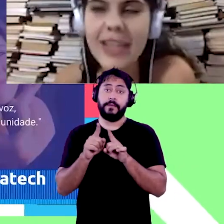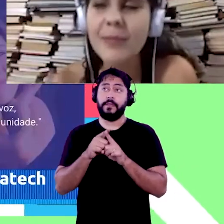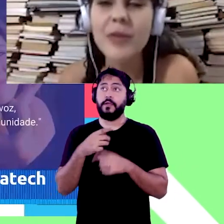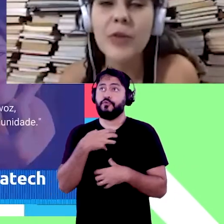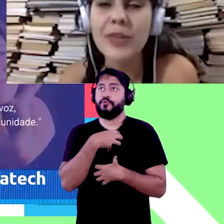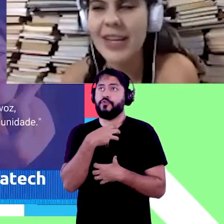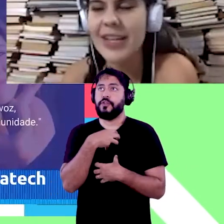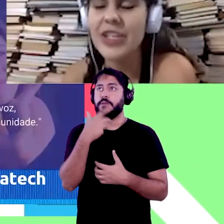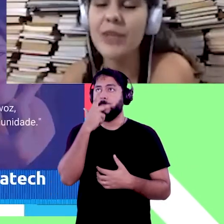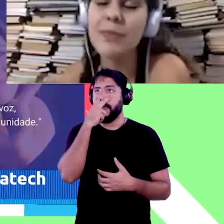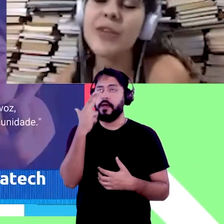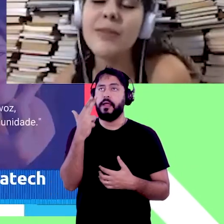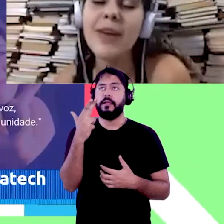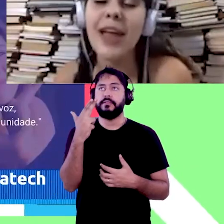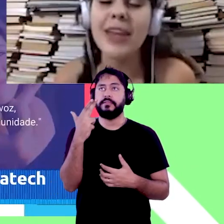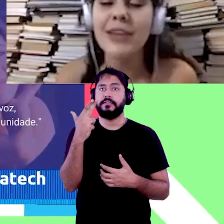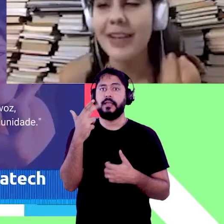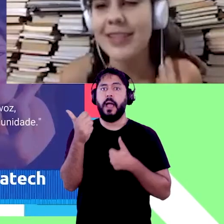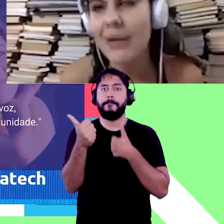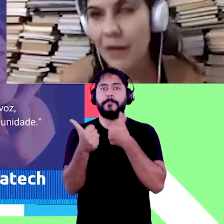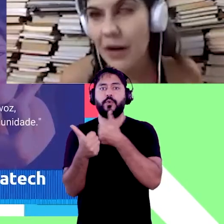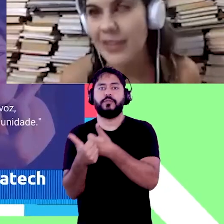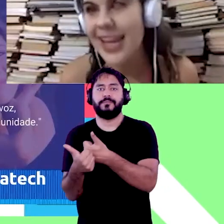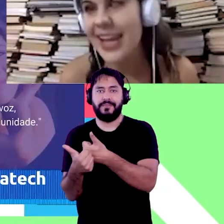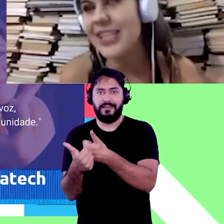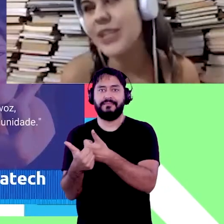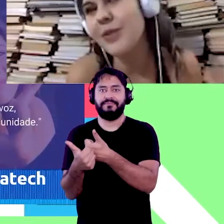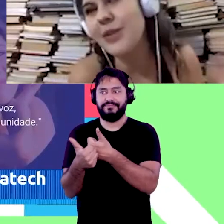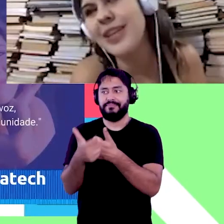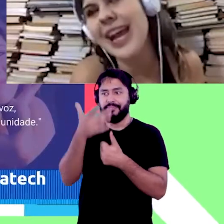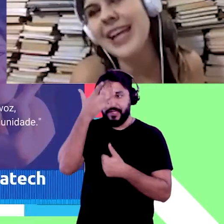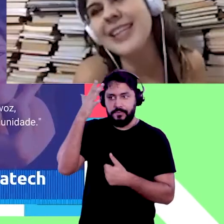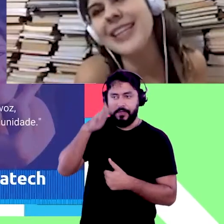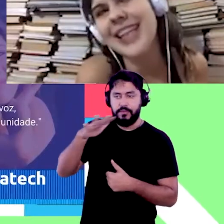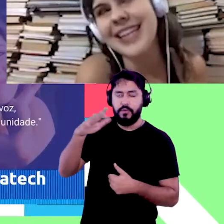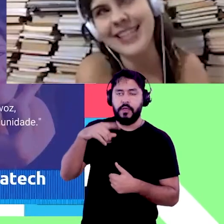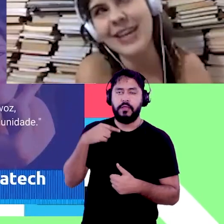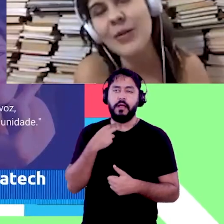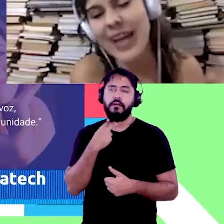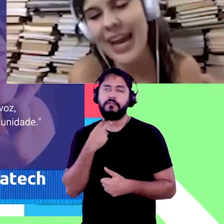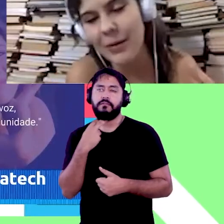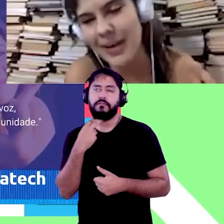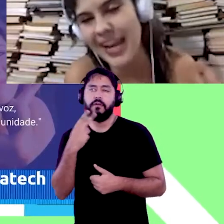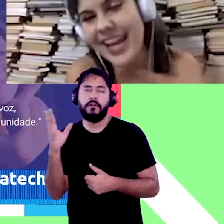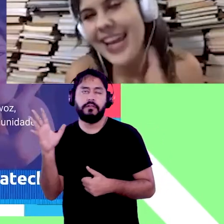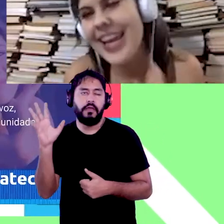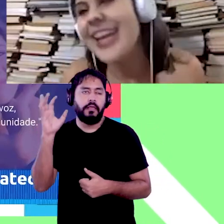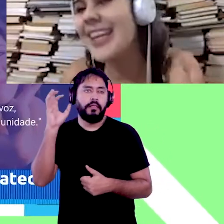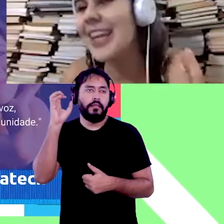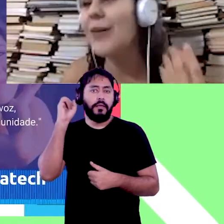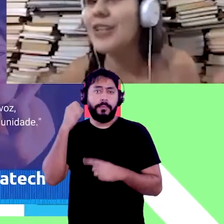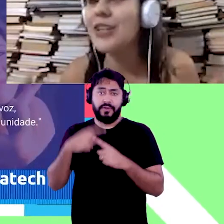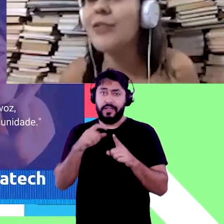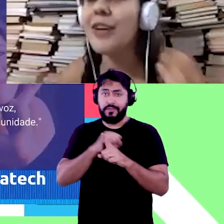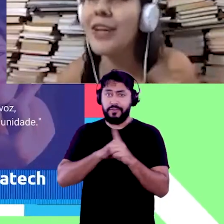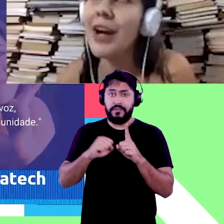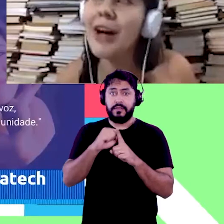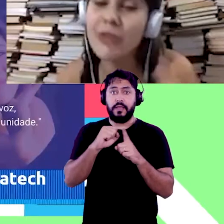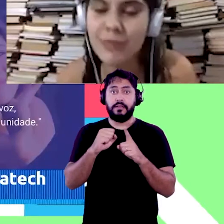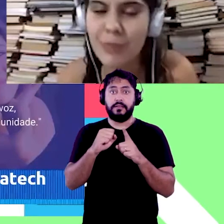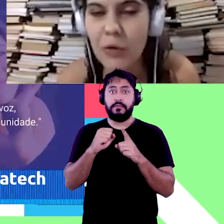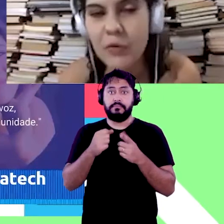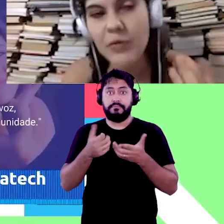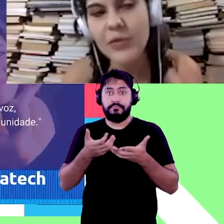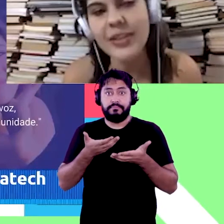das pessoas, né? A gente aproxima através da voz, né? A gente é uma sociedade que nasceu oral, né? Então, a gente foi,